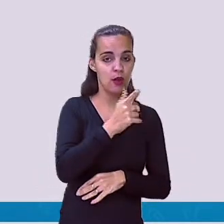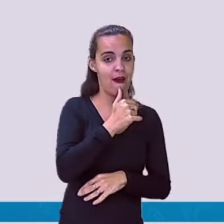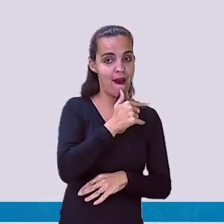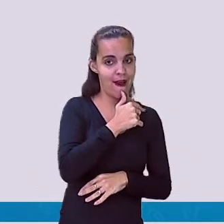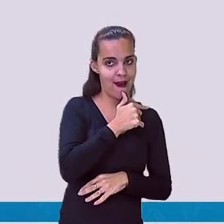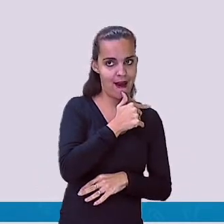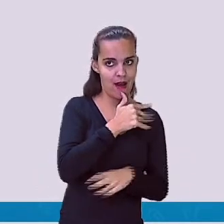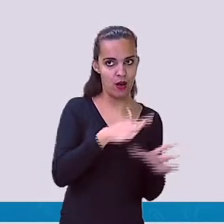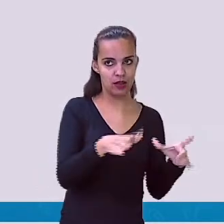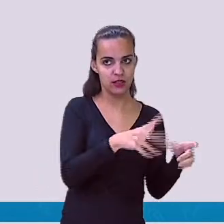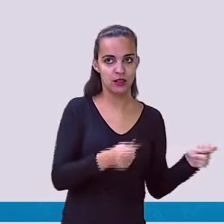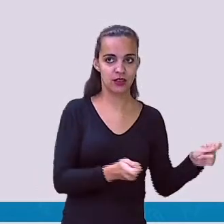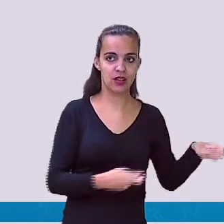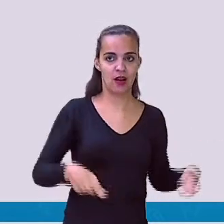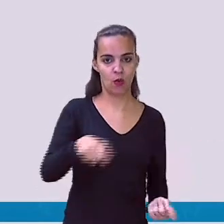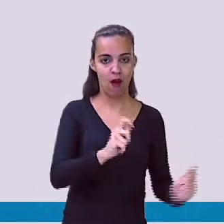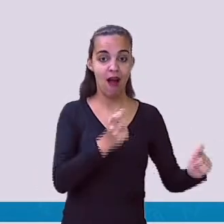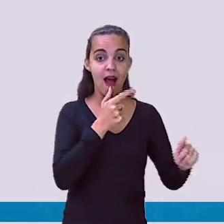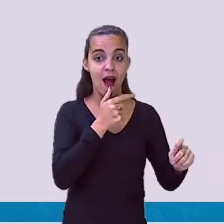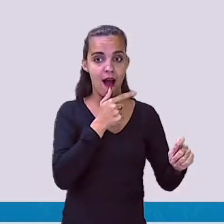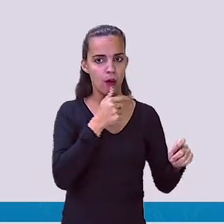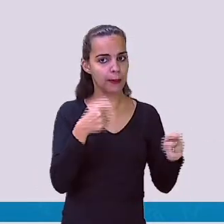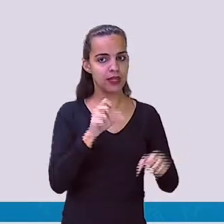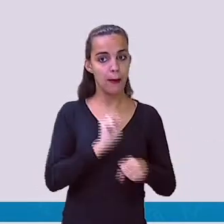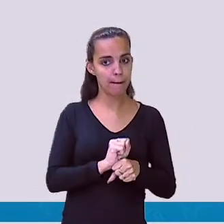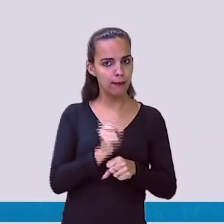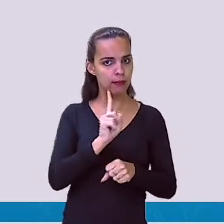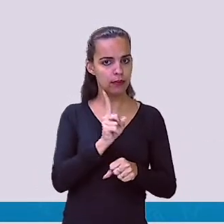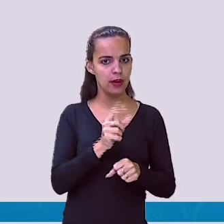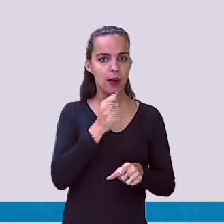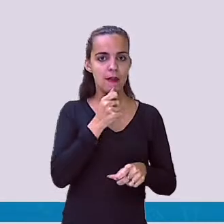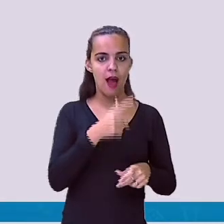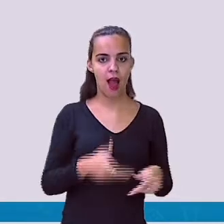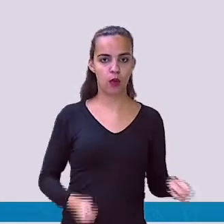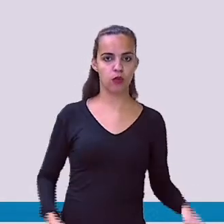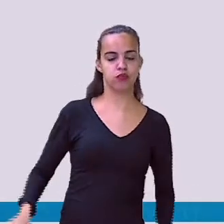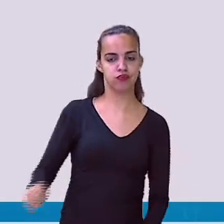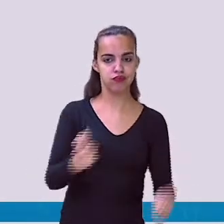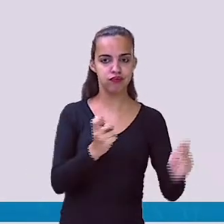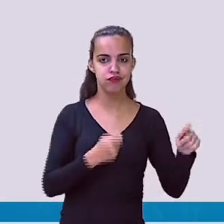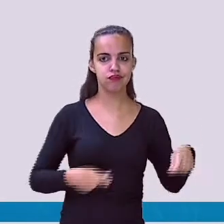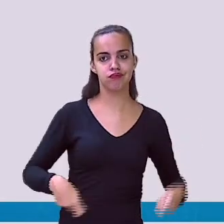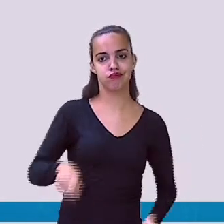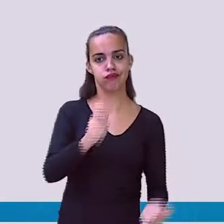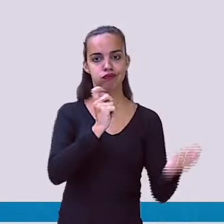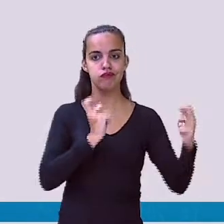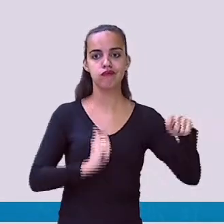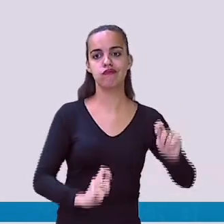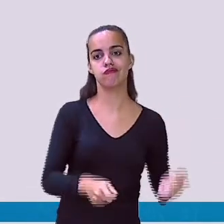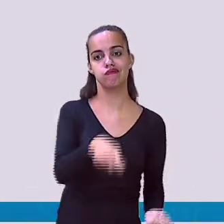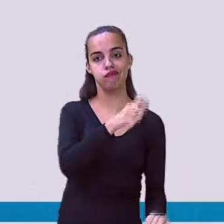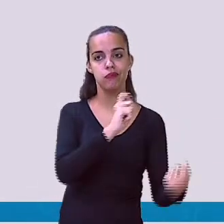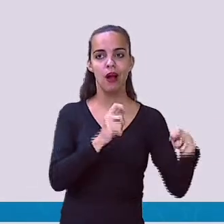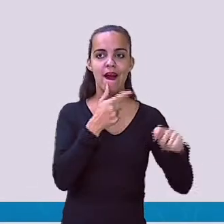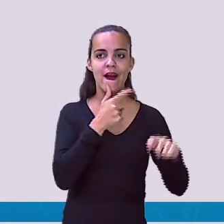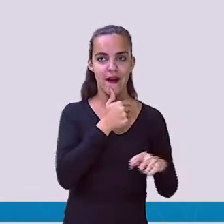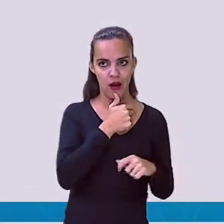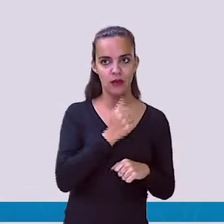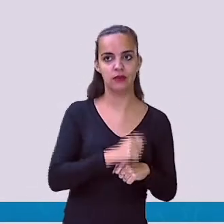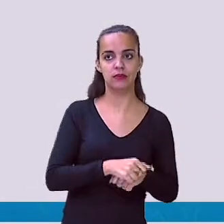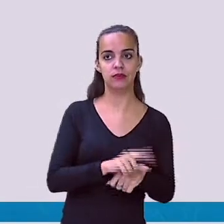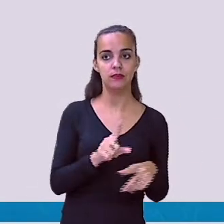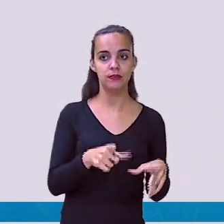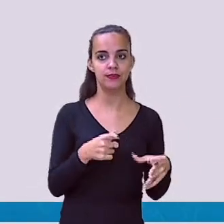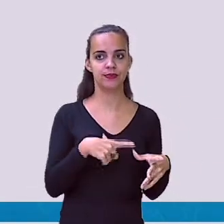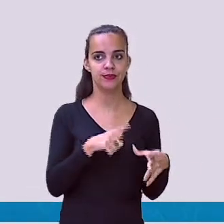utiliza a corrente de água, porque a terra ela é menos densa, né? O material que está junto do